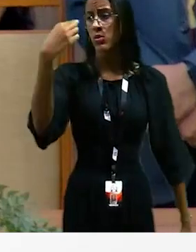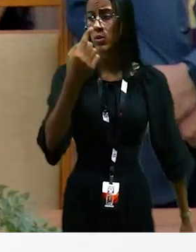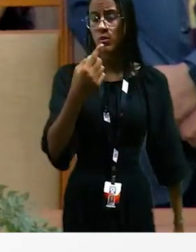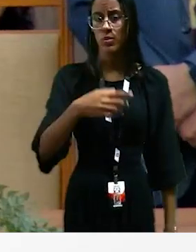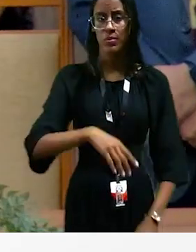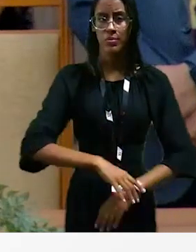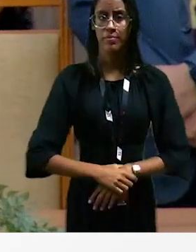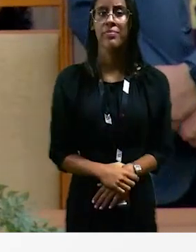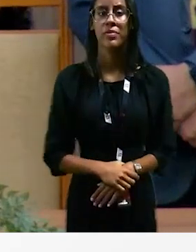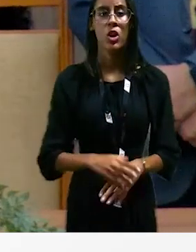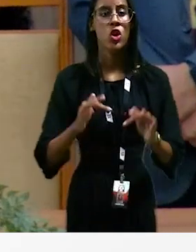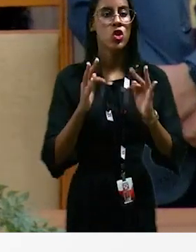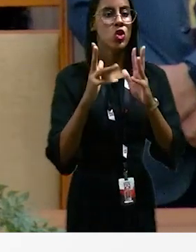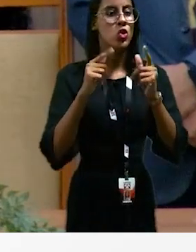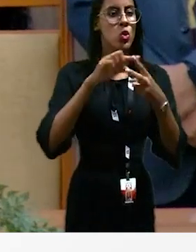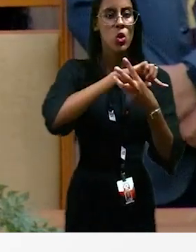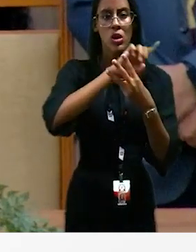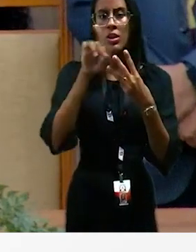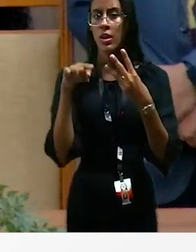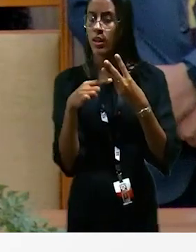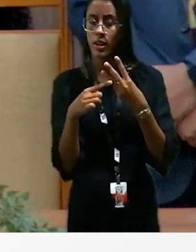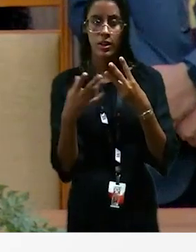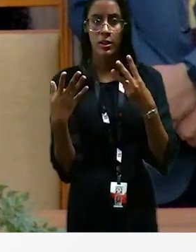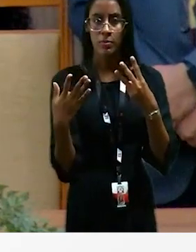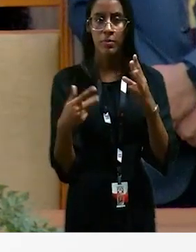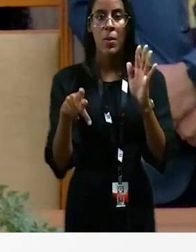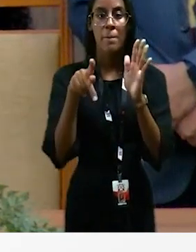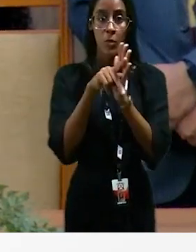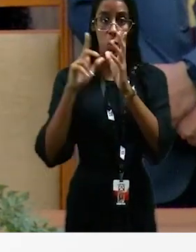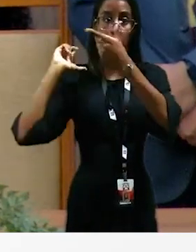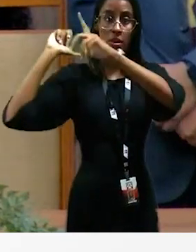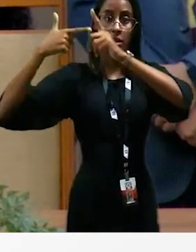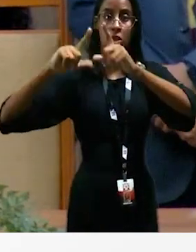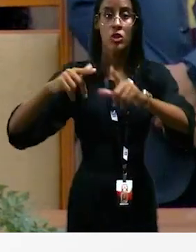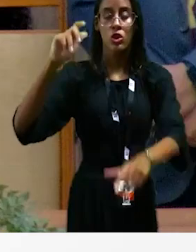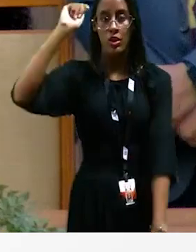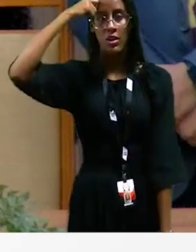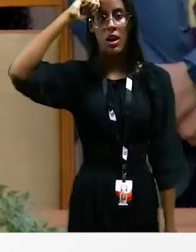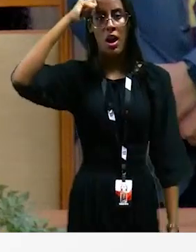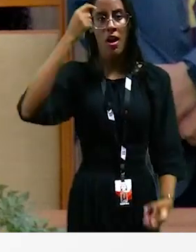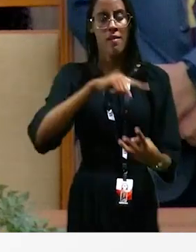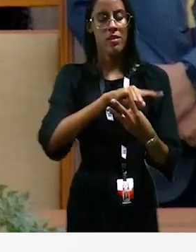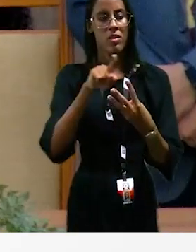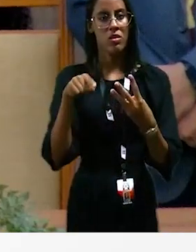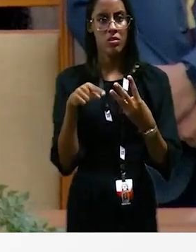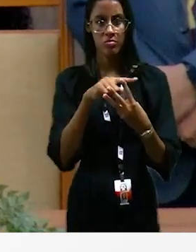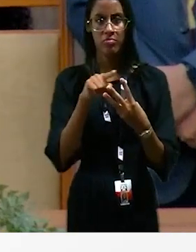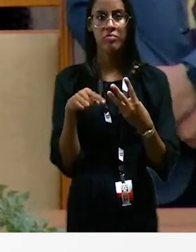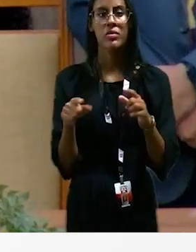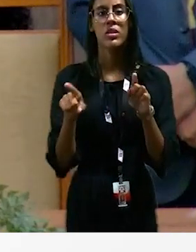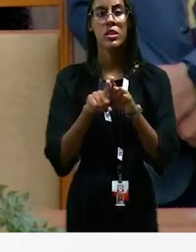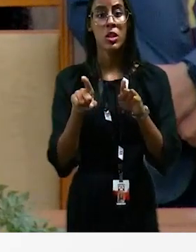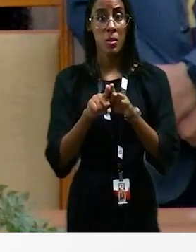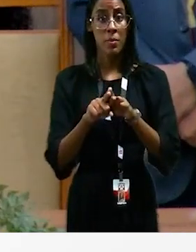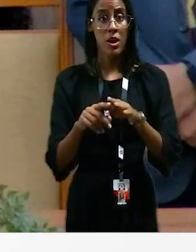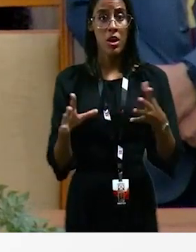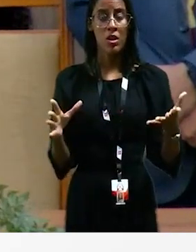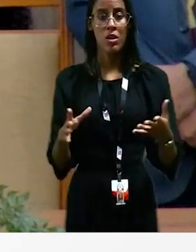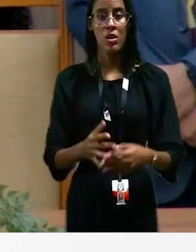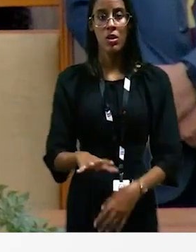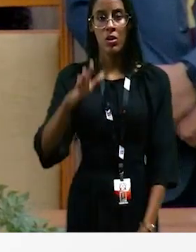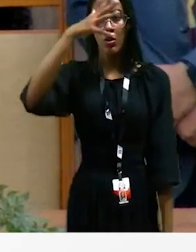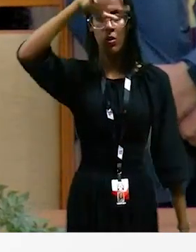elas vem marcada das tradições religiosas algumas ligadas ao espiritismo algumas